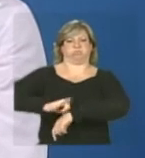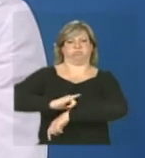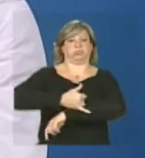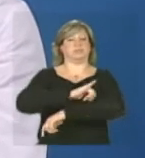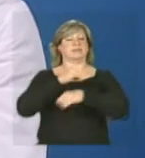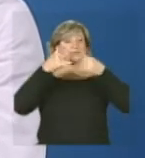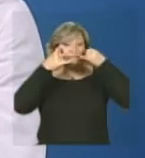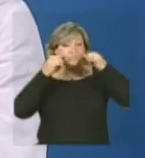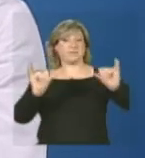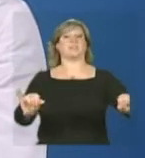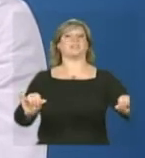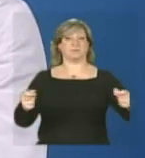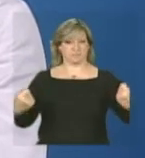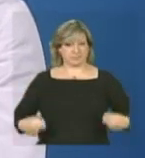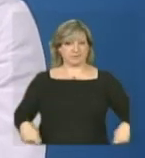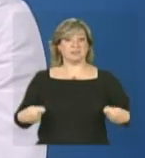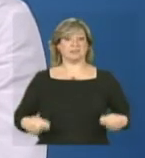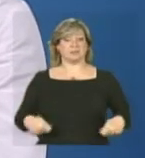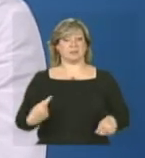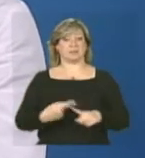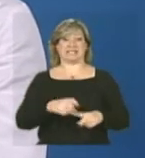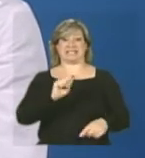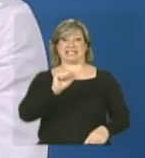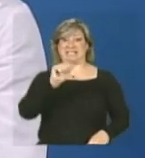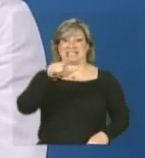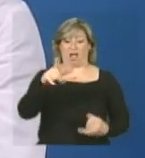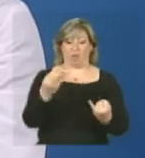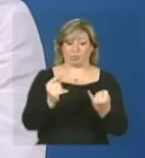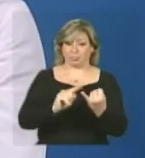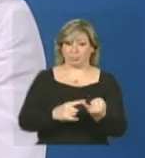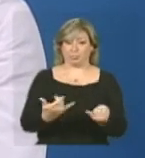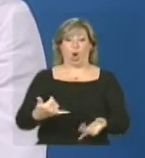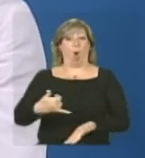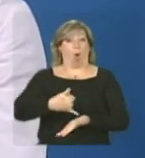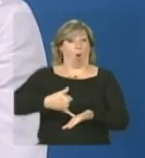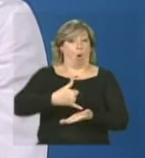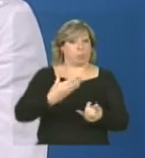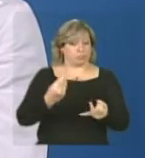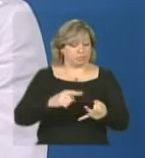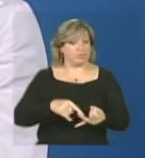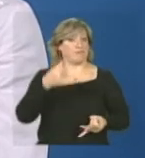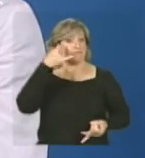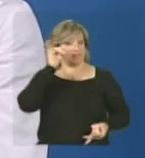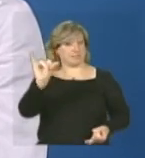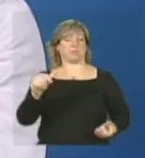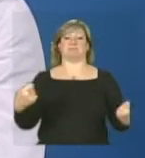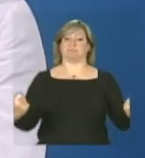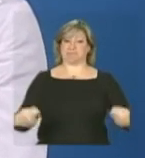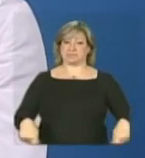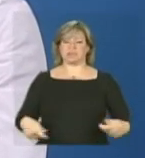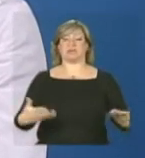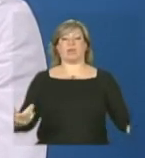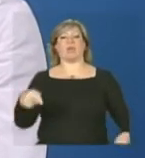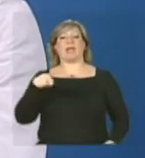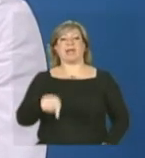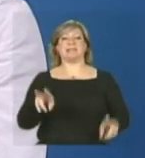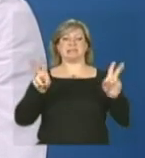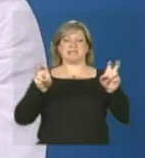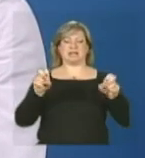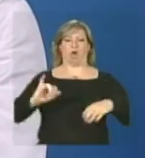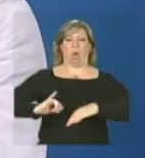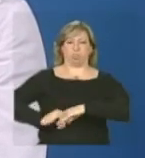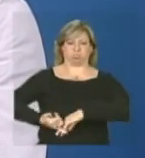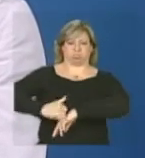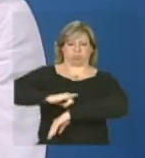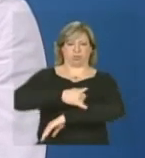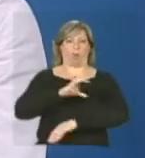seja muito rica em sal, gorduras e açúcar, enfim. Então, a questão é isso. A obesidade é hoje